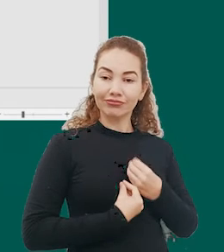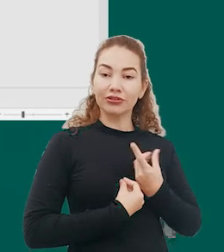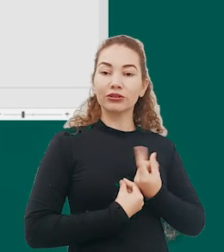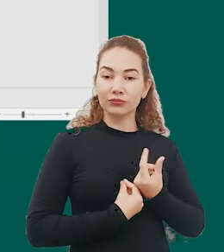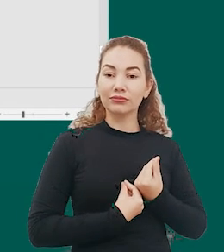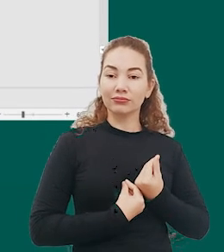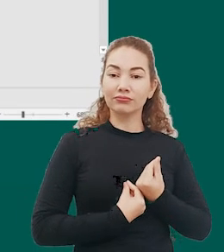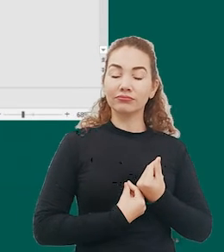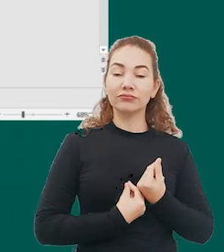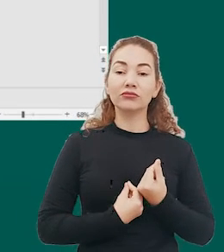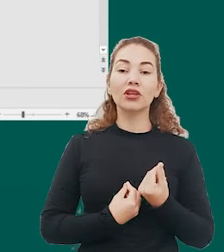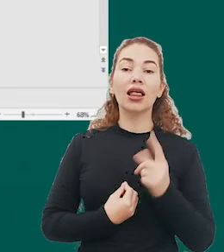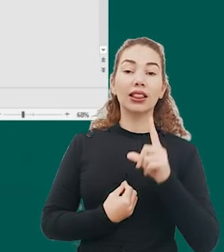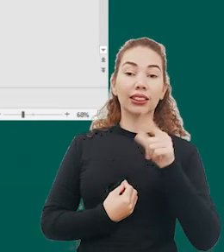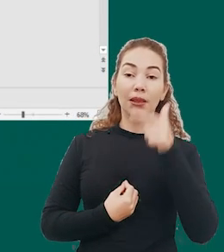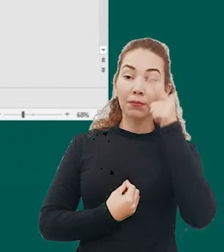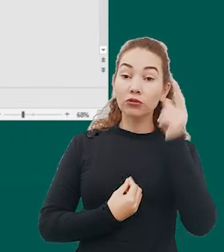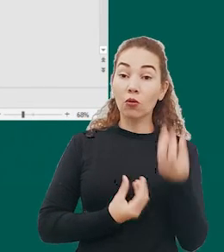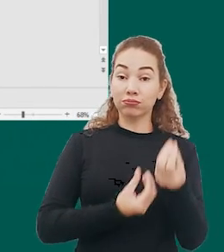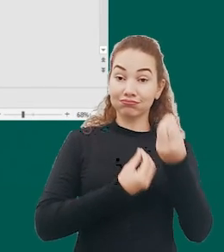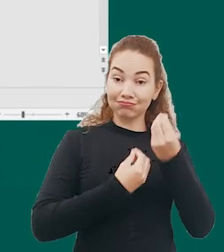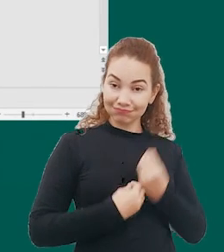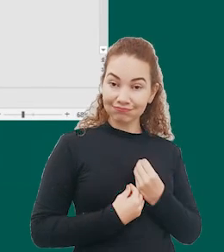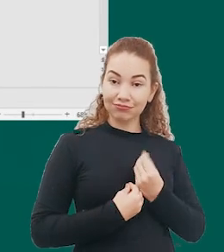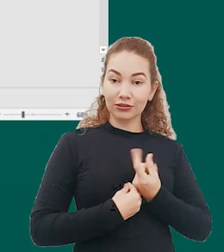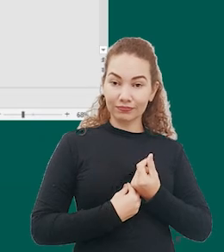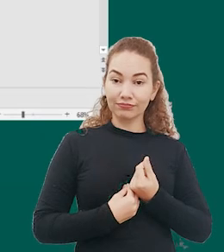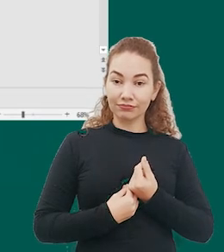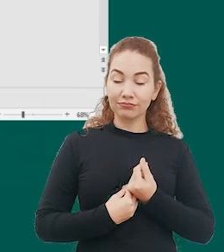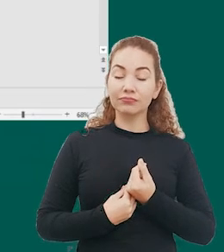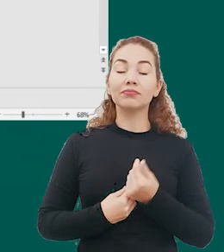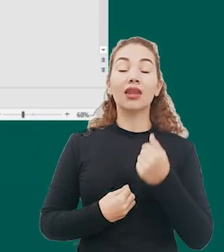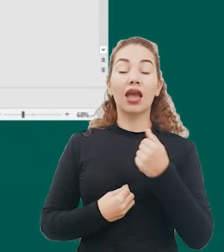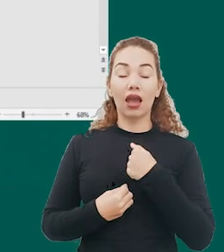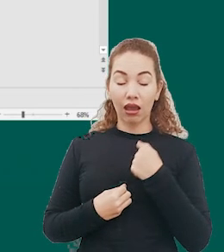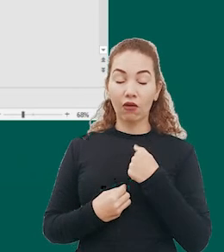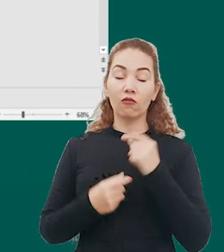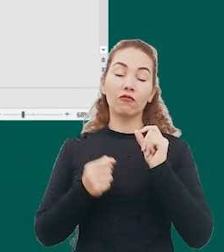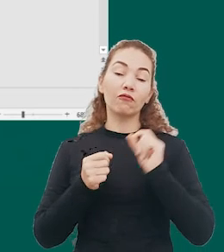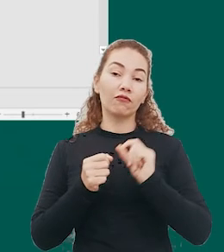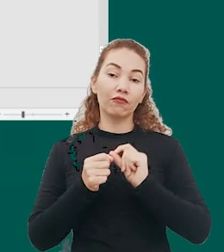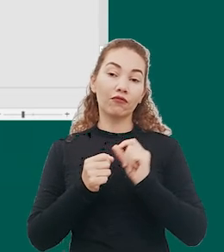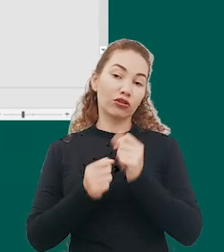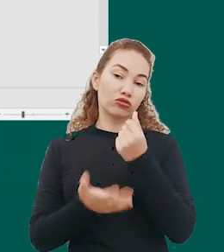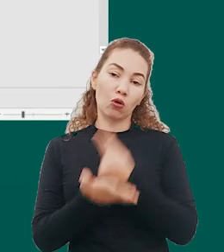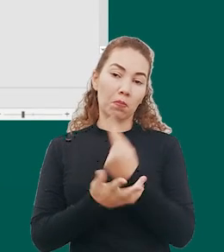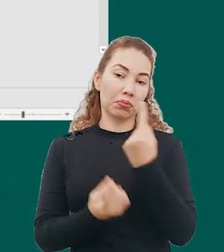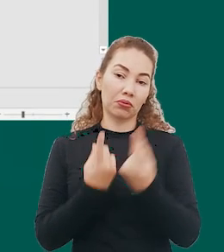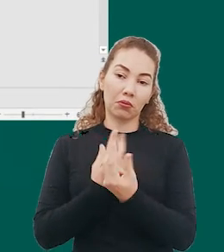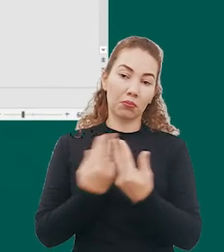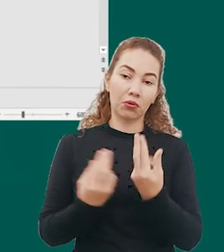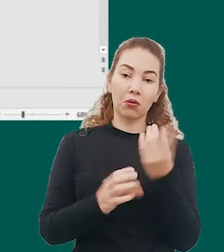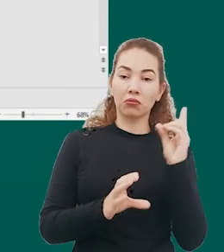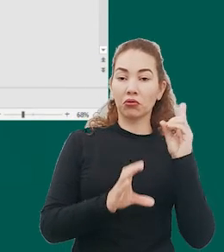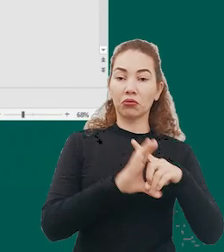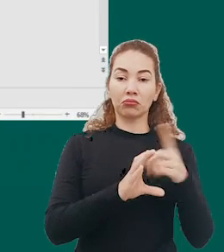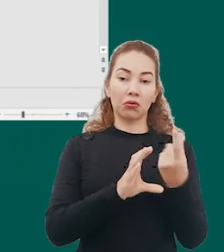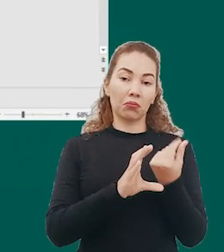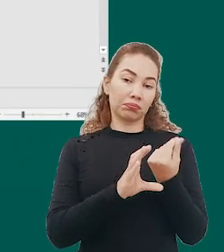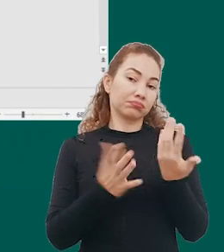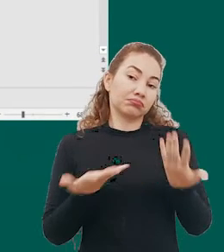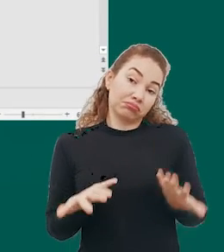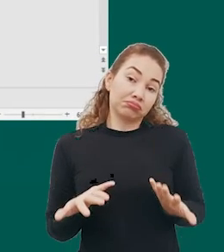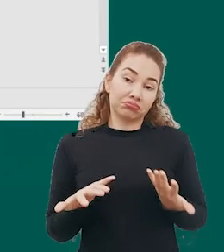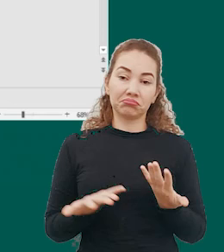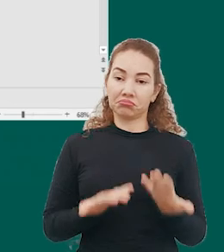momento em que eu tenho um consórcio contemplado, eu vou, então, adquirir um bem, eu vou deixar o dinheiro na minha conta, enfim,